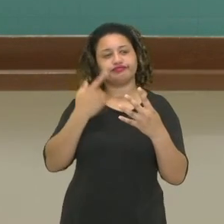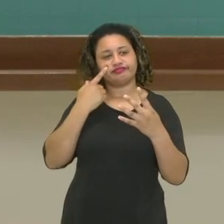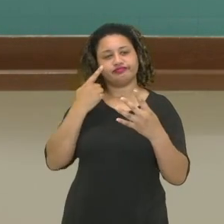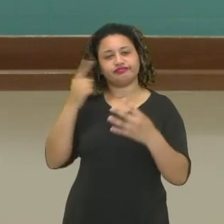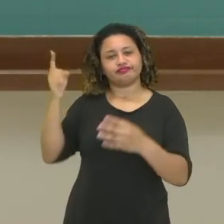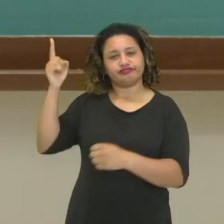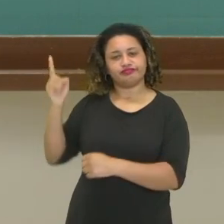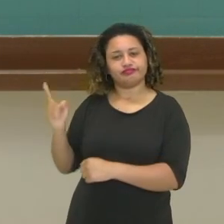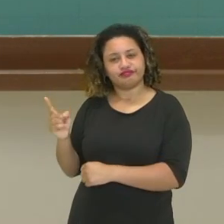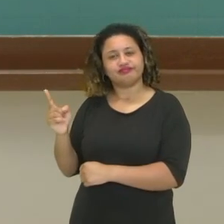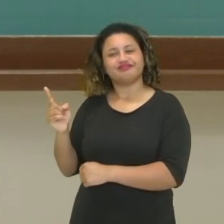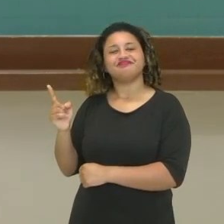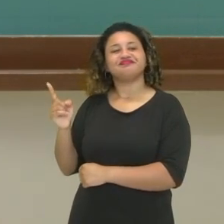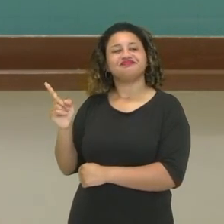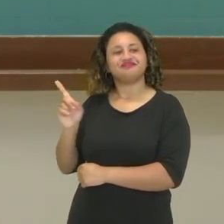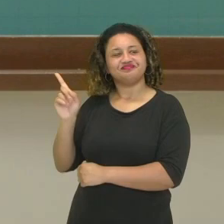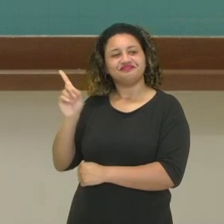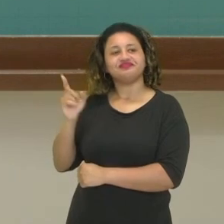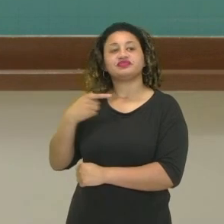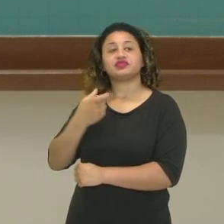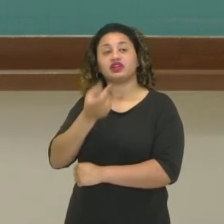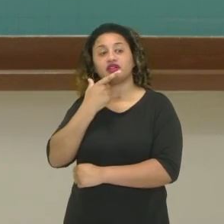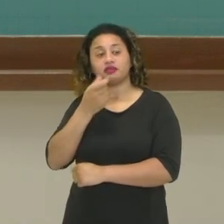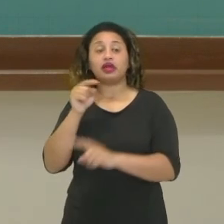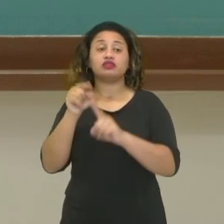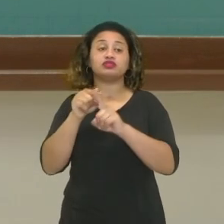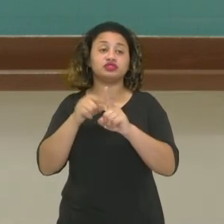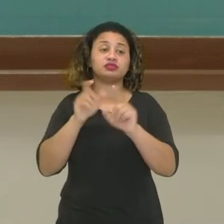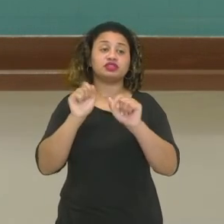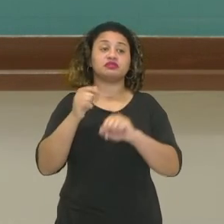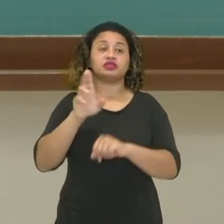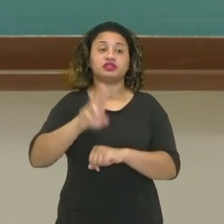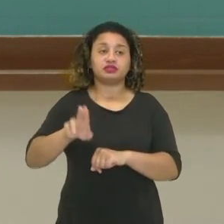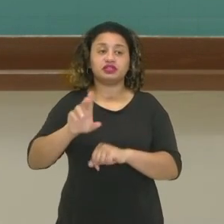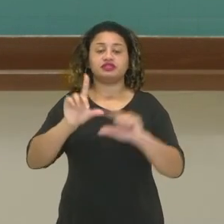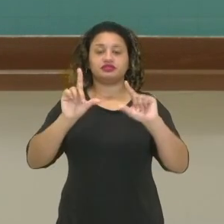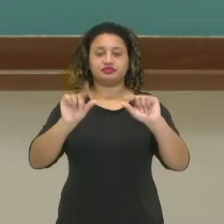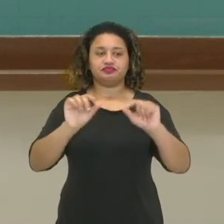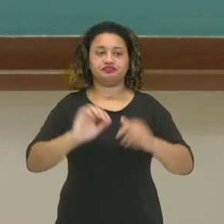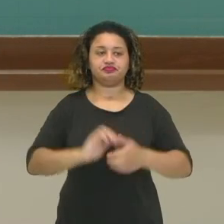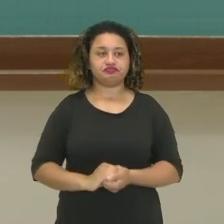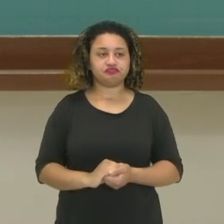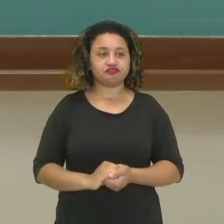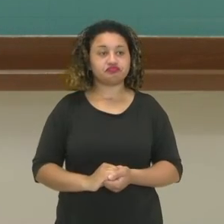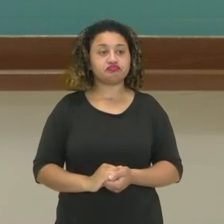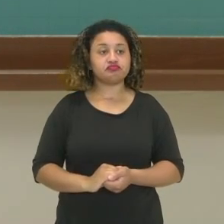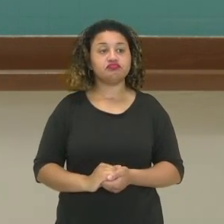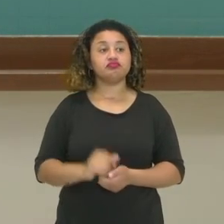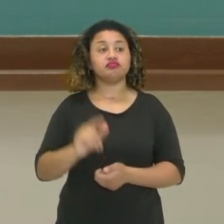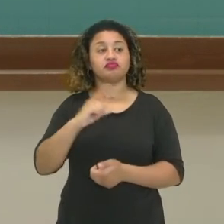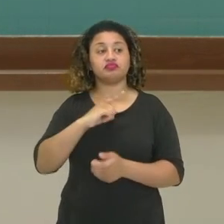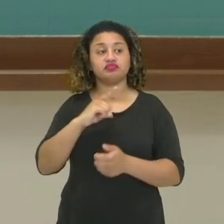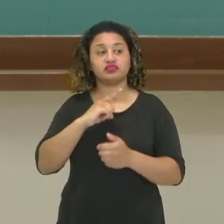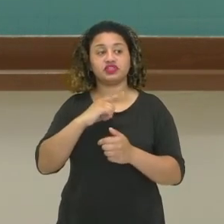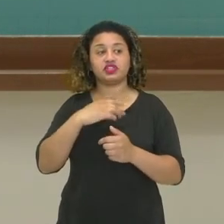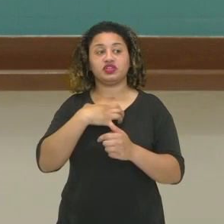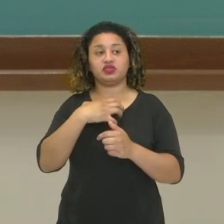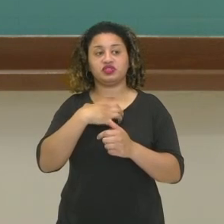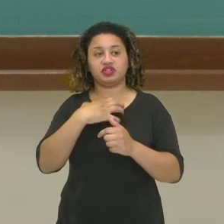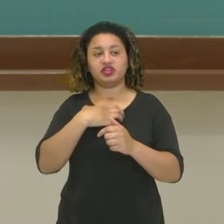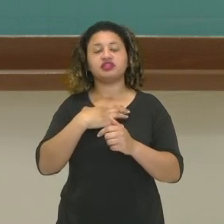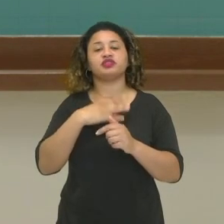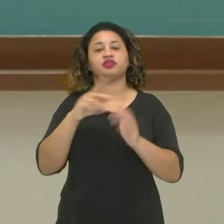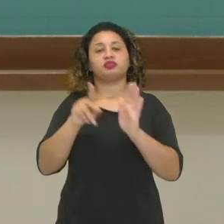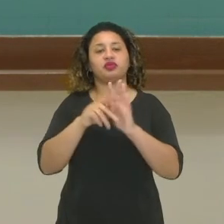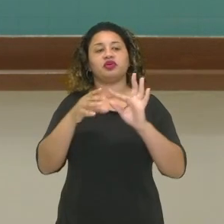corticoides, analgésicos para amenizar algumas dores, né? Aqui tem um modelinho do HIV que eu mostrei para